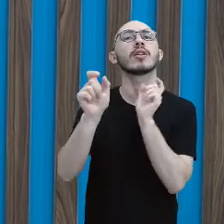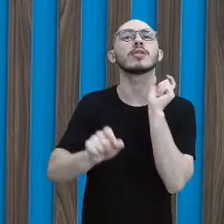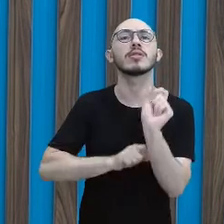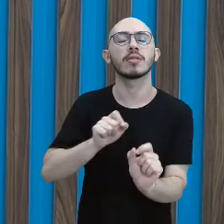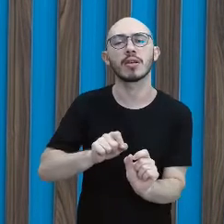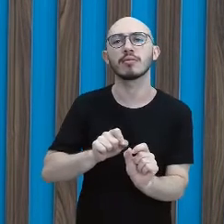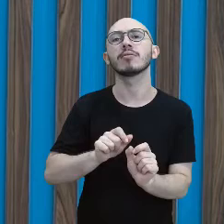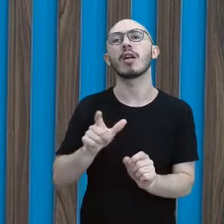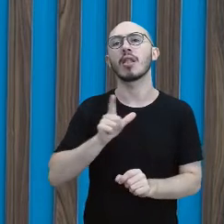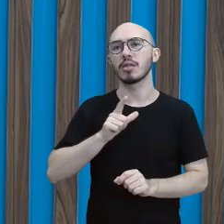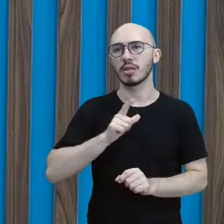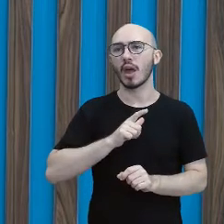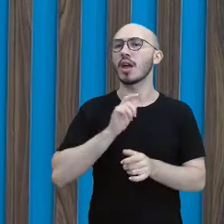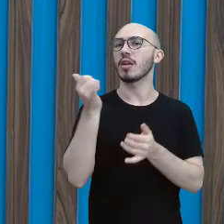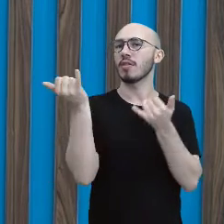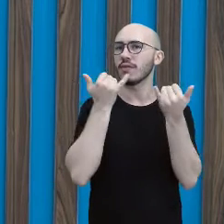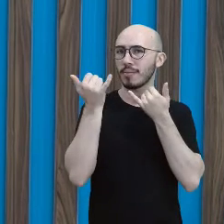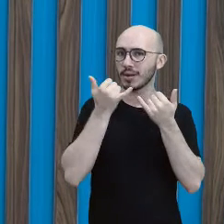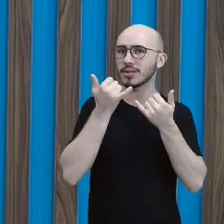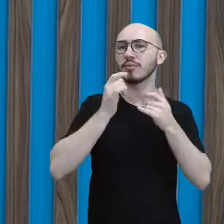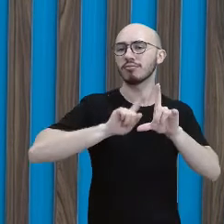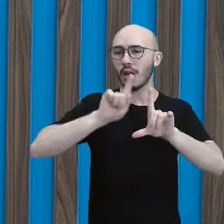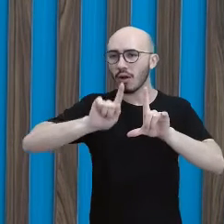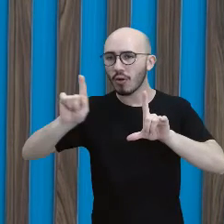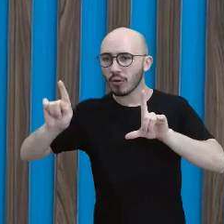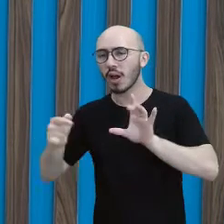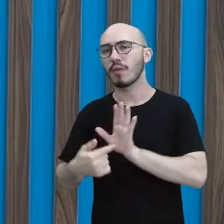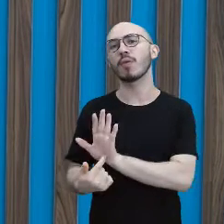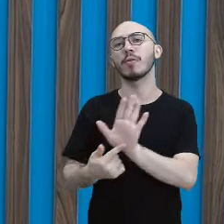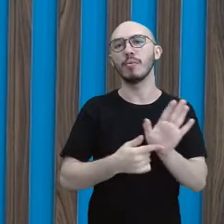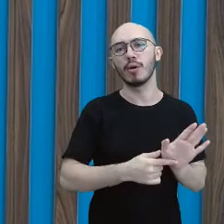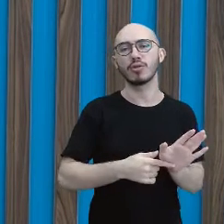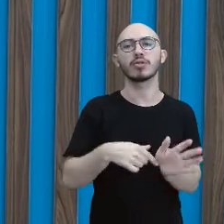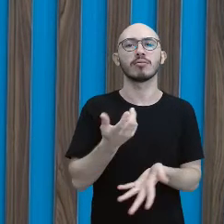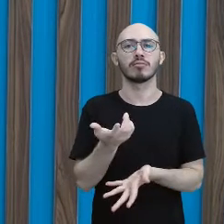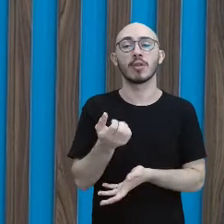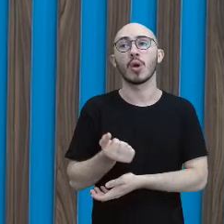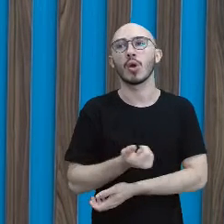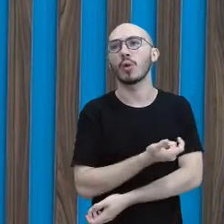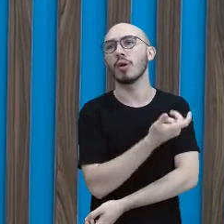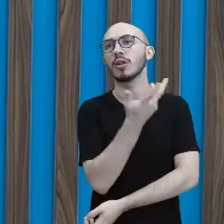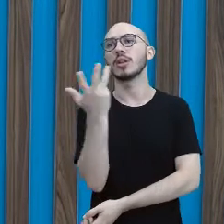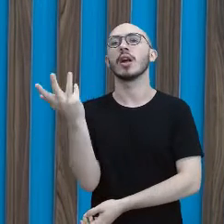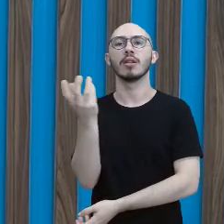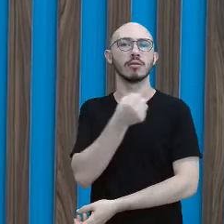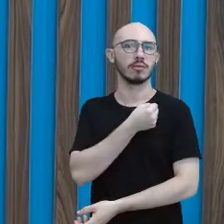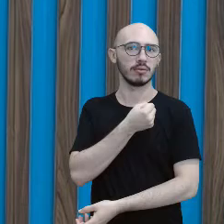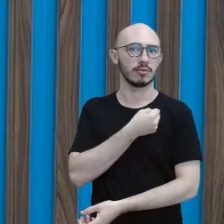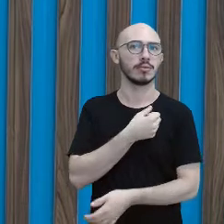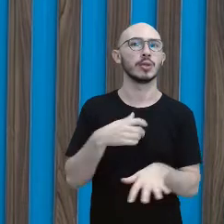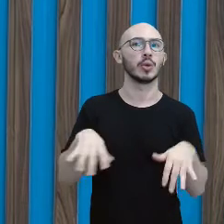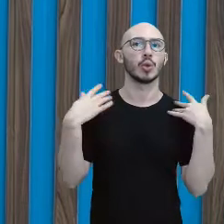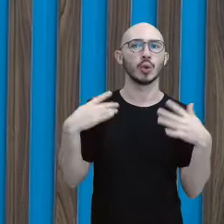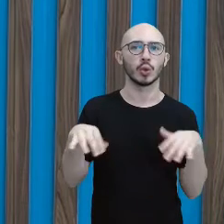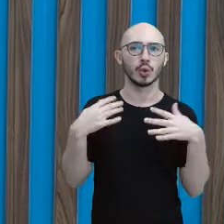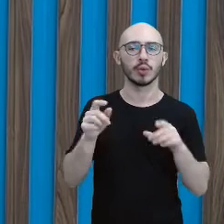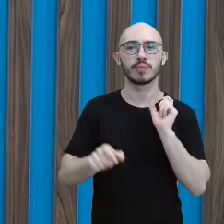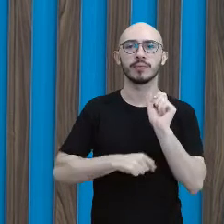um infográfico bem legal aqui, e só para a gente ter uma noção desses números astronômicos, assim, desses números muito grandes,